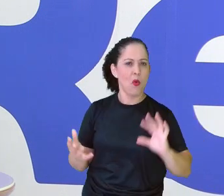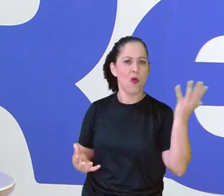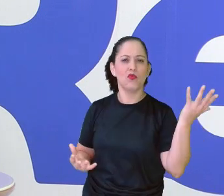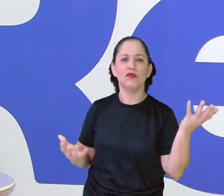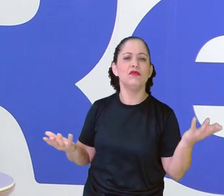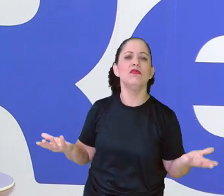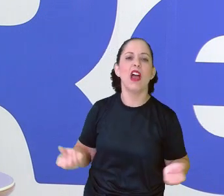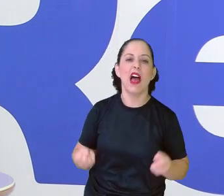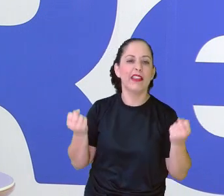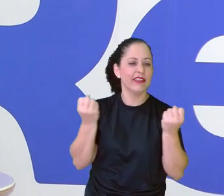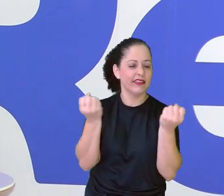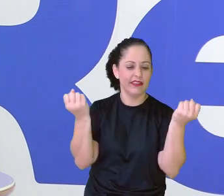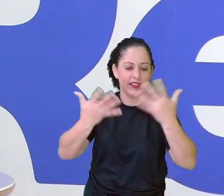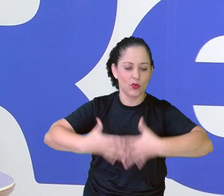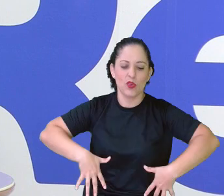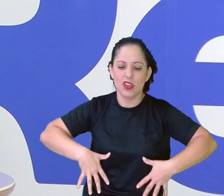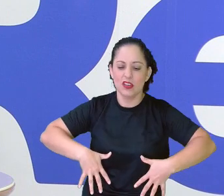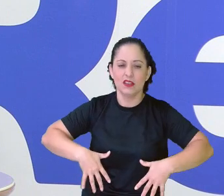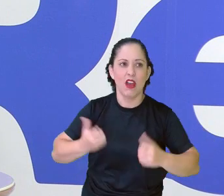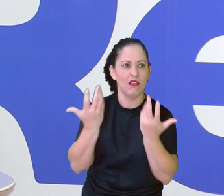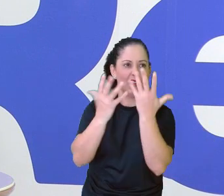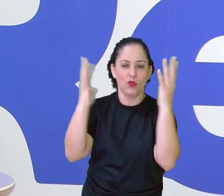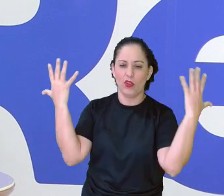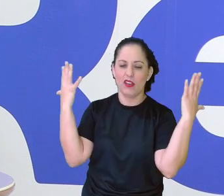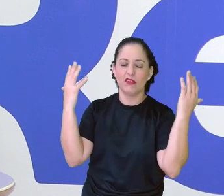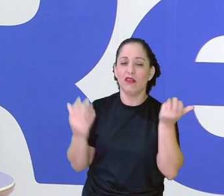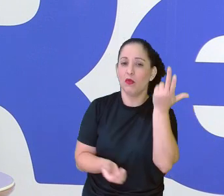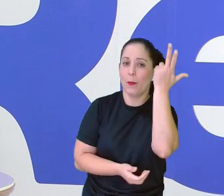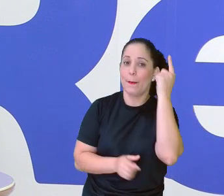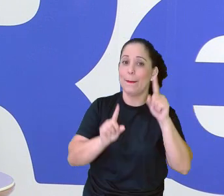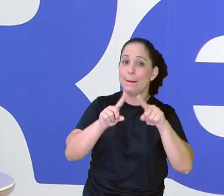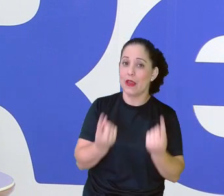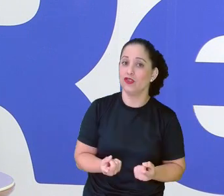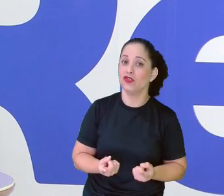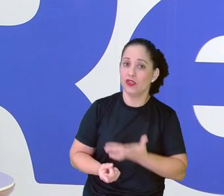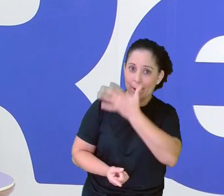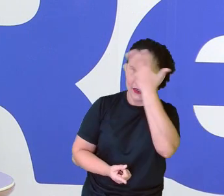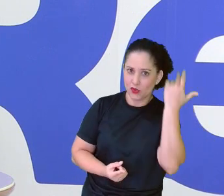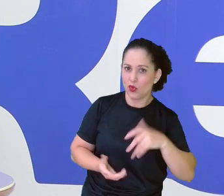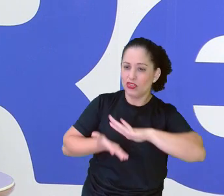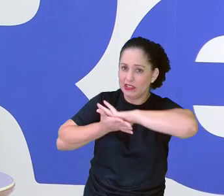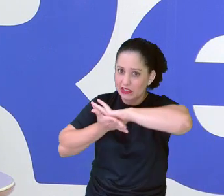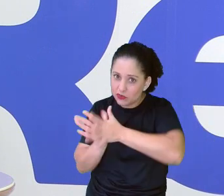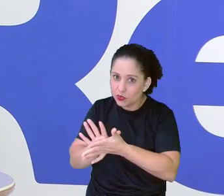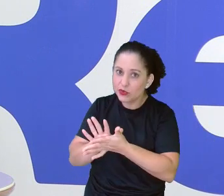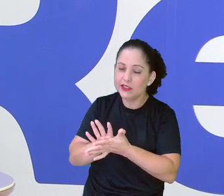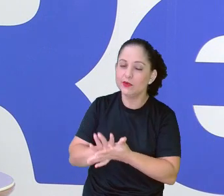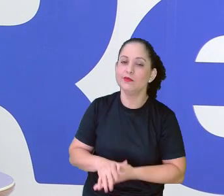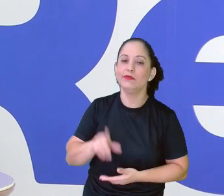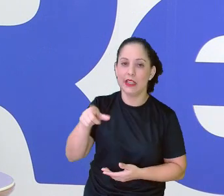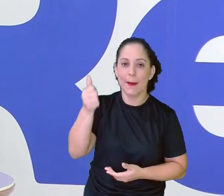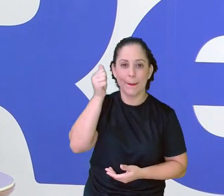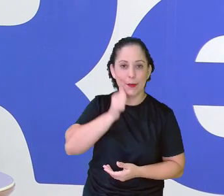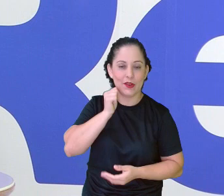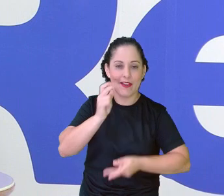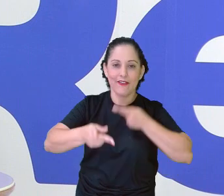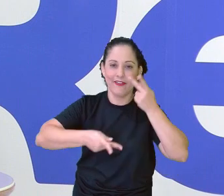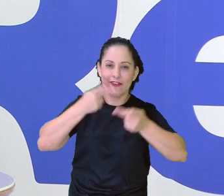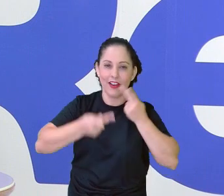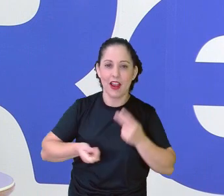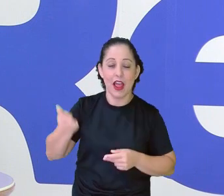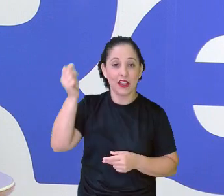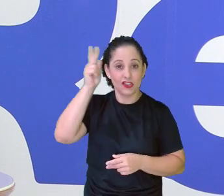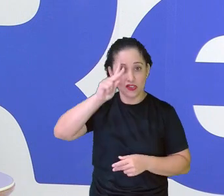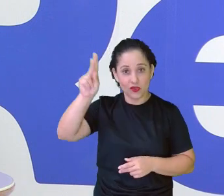a natureza é assim mesmo, mas o homem está mexendo com essa natureza. E aí, para finalizar, ela falava sobre a história de um muro e de uma árvore,